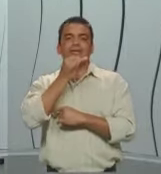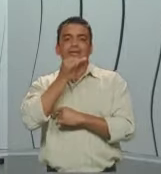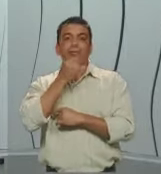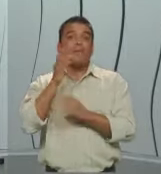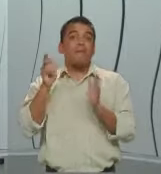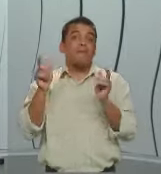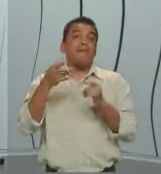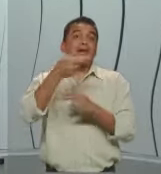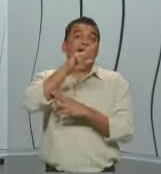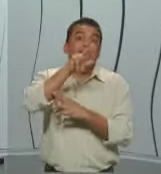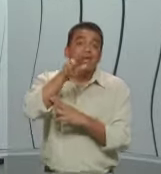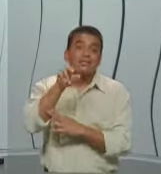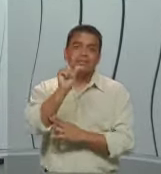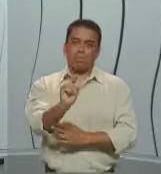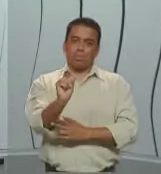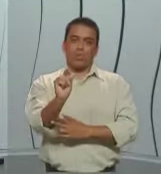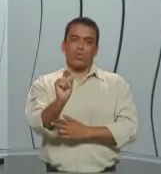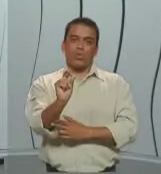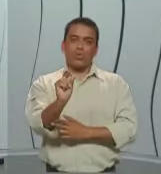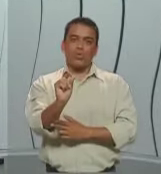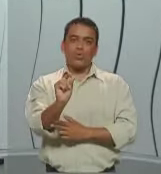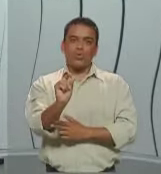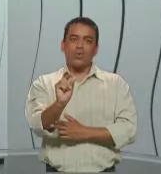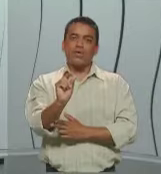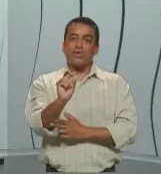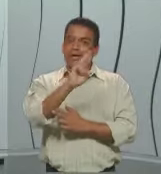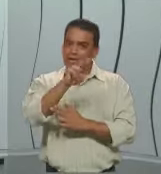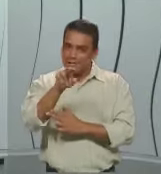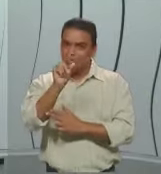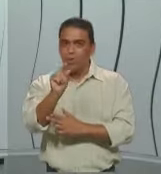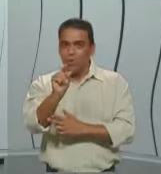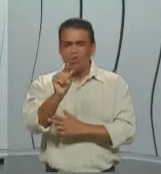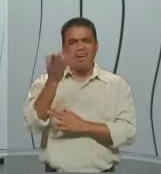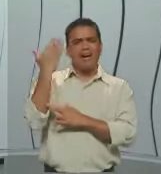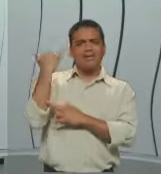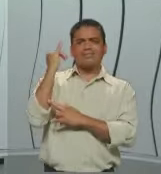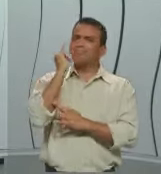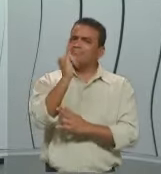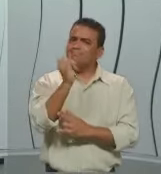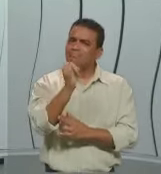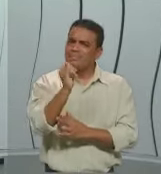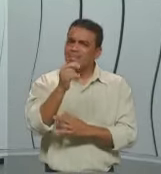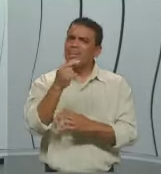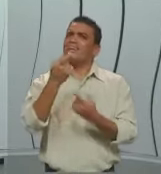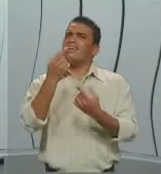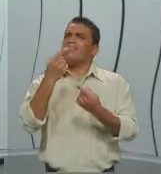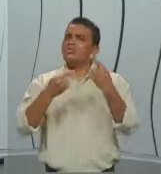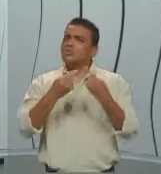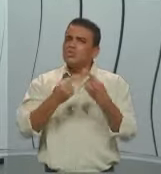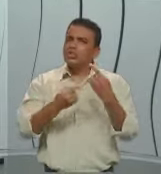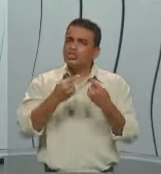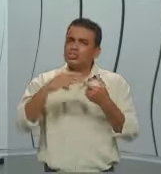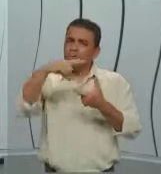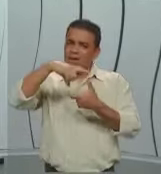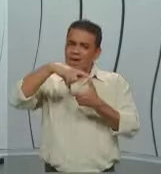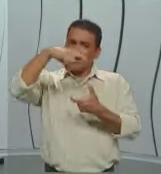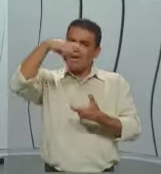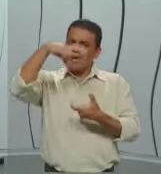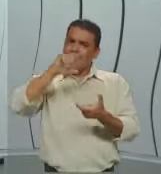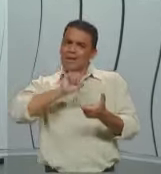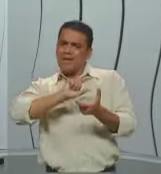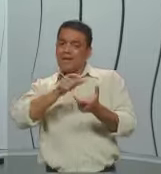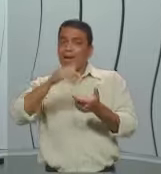menor resistência, beleza? Então, por isso que eu falei ainda há pouco, quando estava discutindo a ideia do amperímetro em paralelo, se você coloca